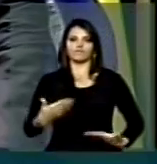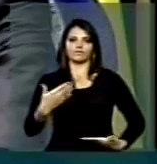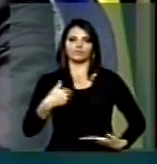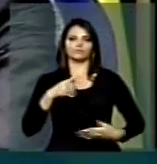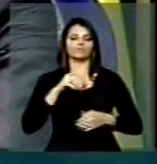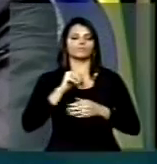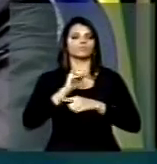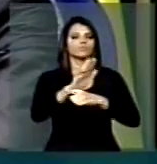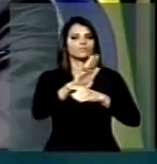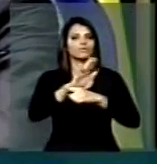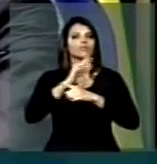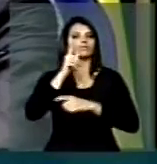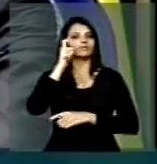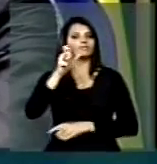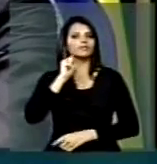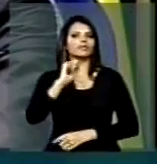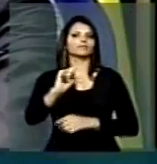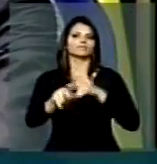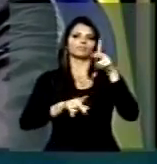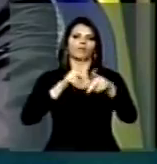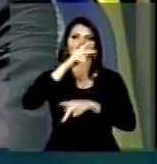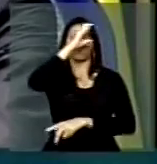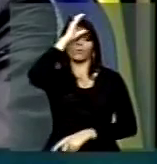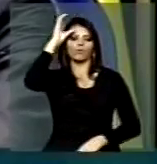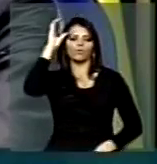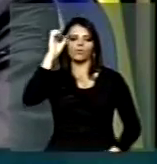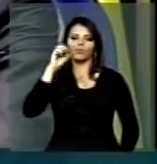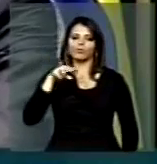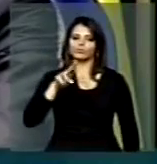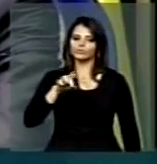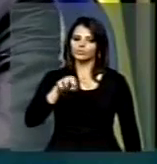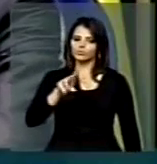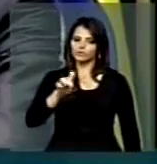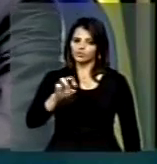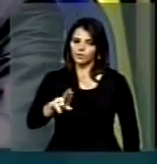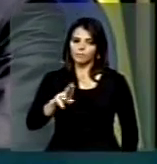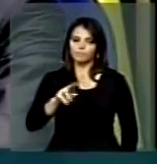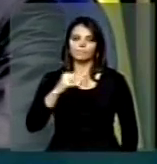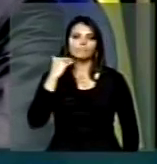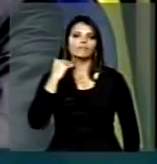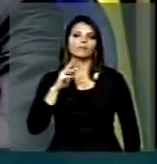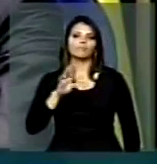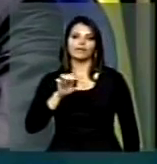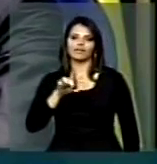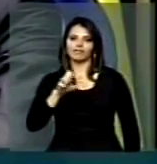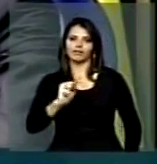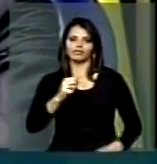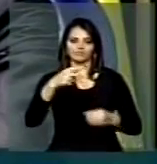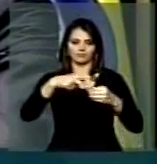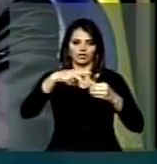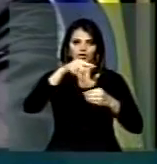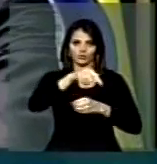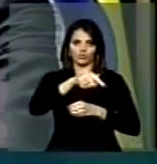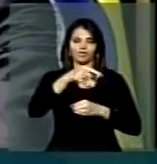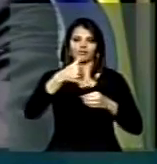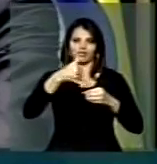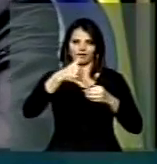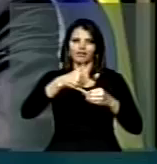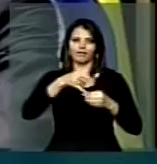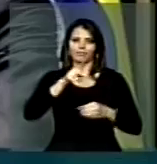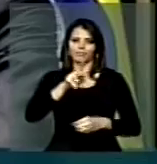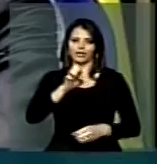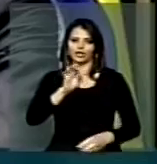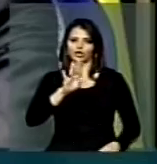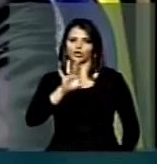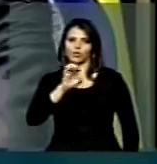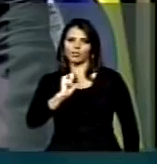o interesse dos cidadãos enquanto consumidores. O BNDES e a Petrobras, com a excelência que caracteriza suas trajetórias,